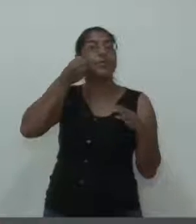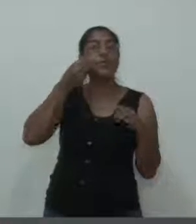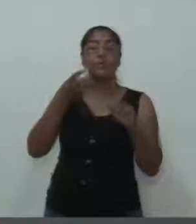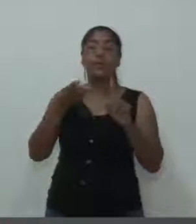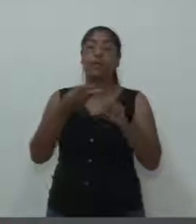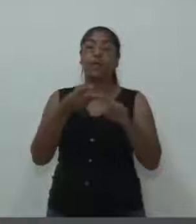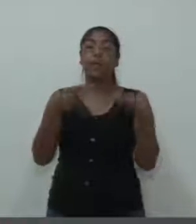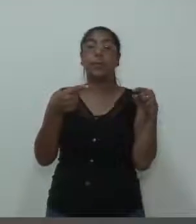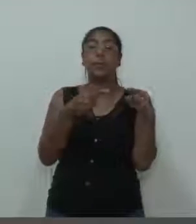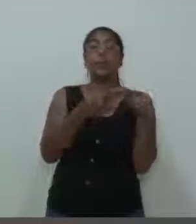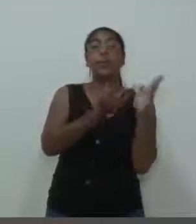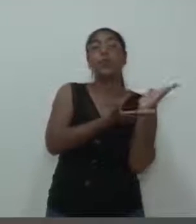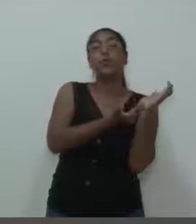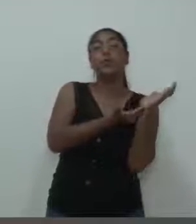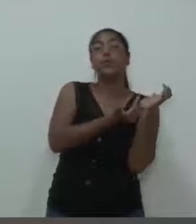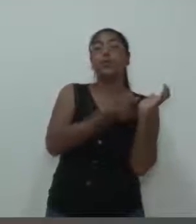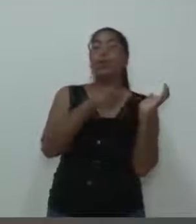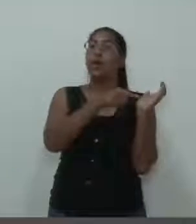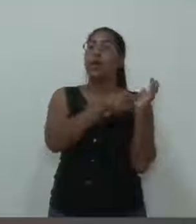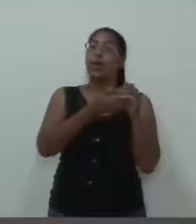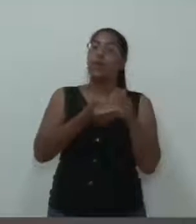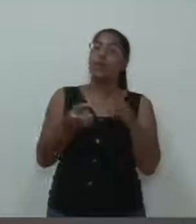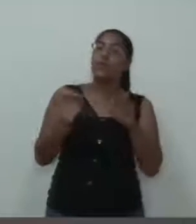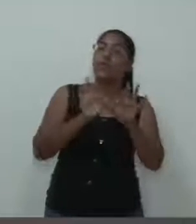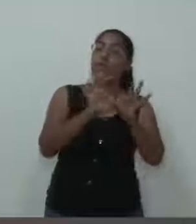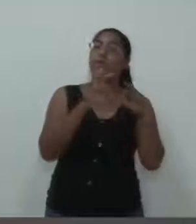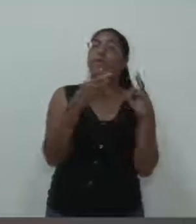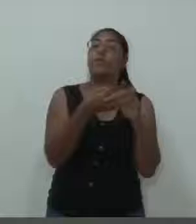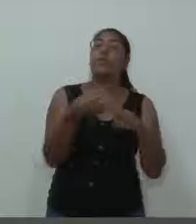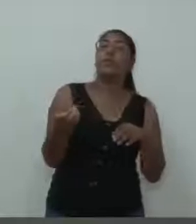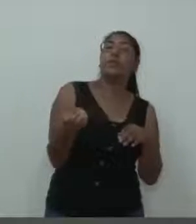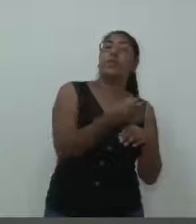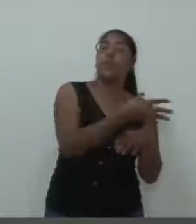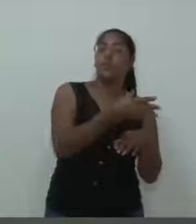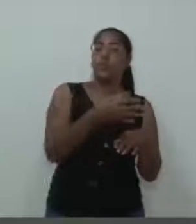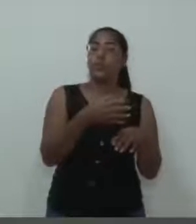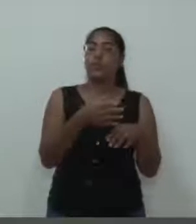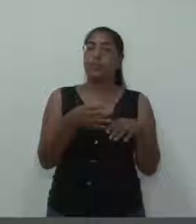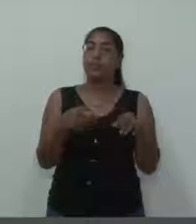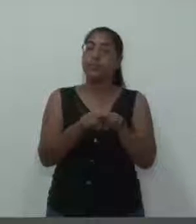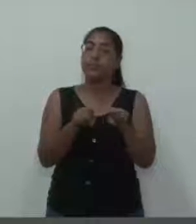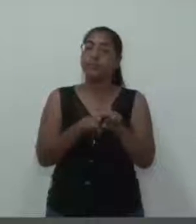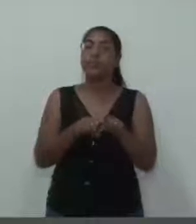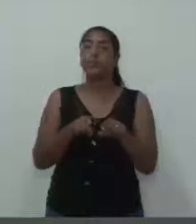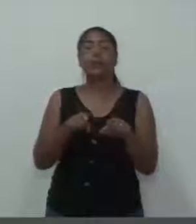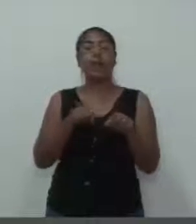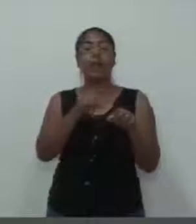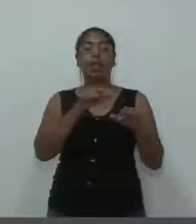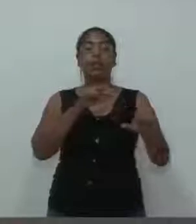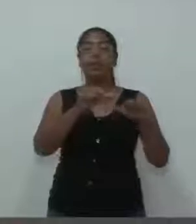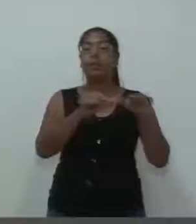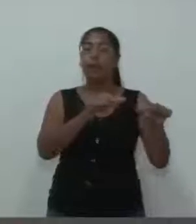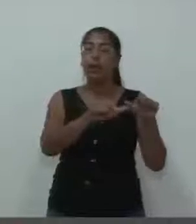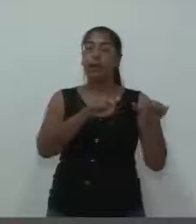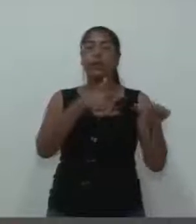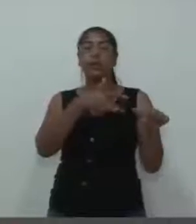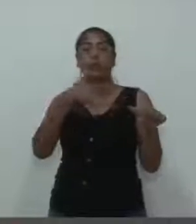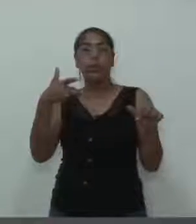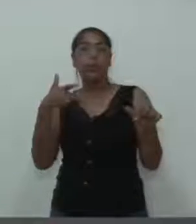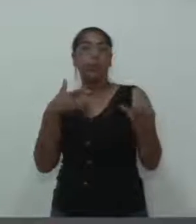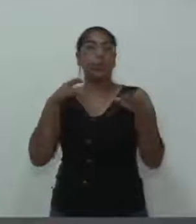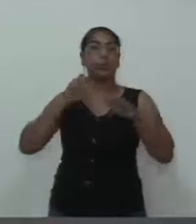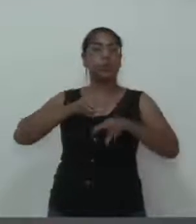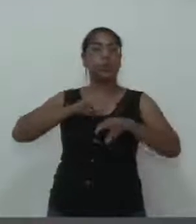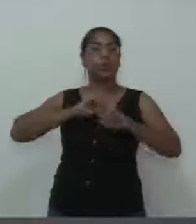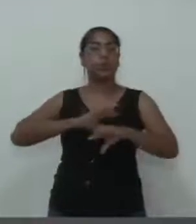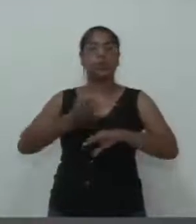desafio da construção de uma nova família, uma nova sociedade. Quando se propõe a reflexão sobre condições de trabalho, de saúde,